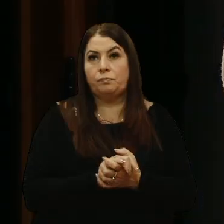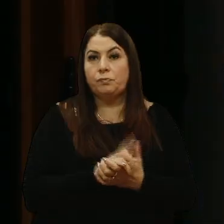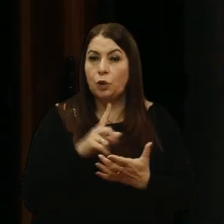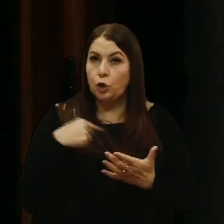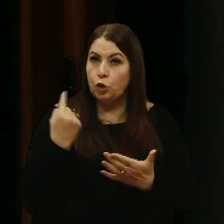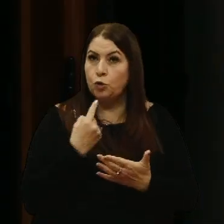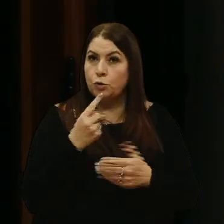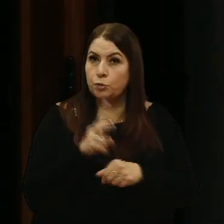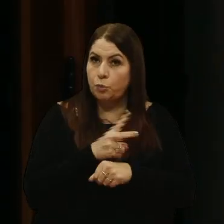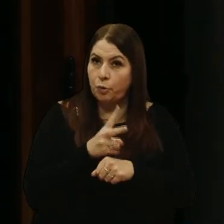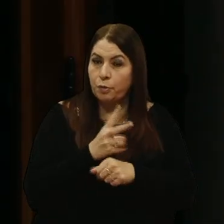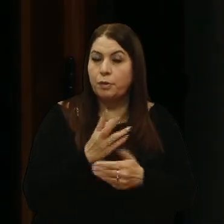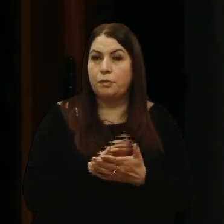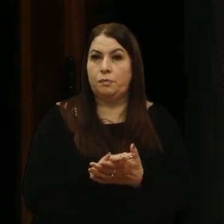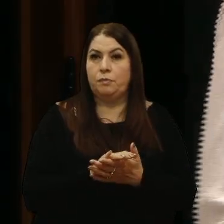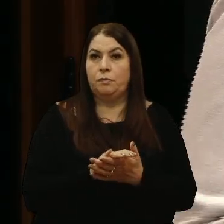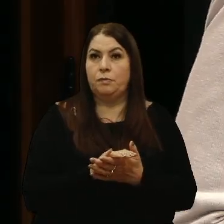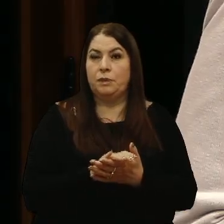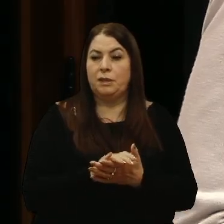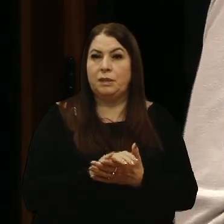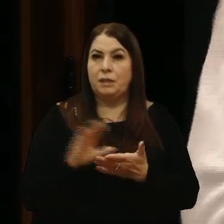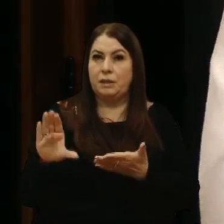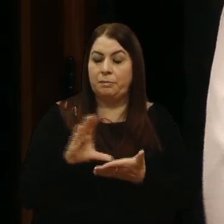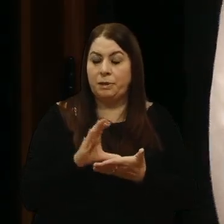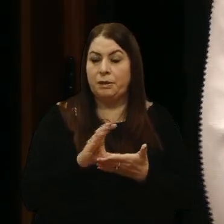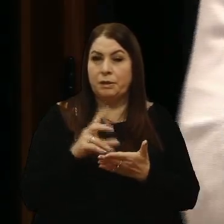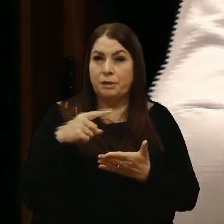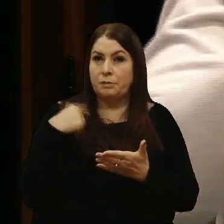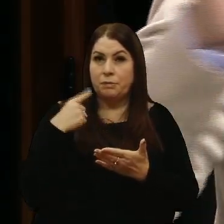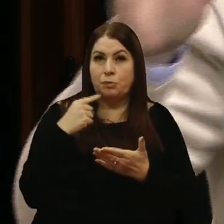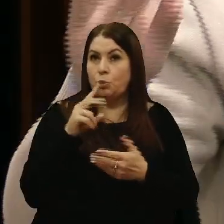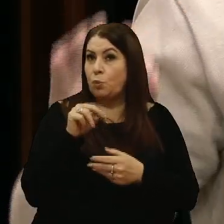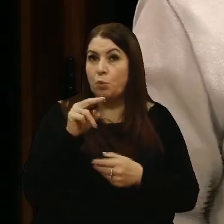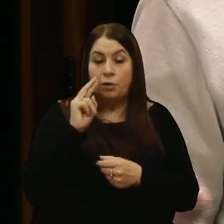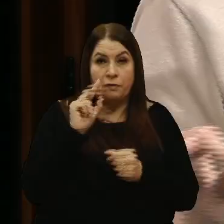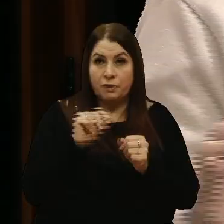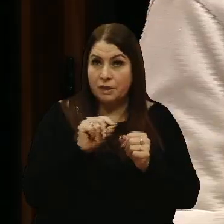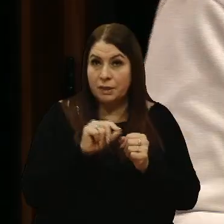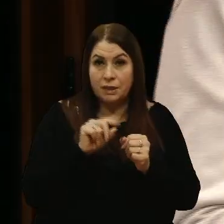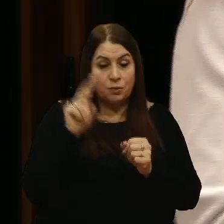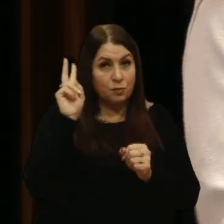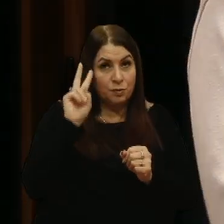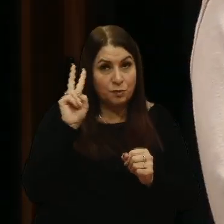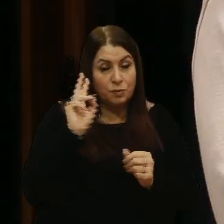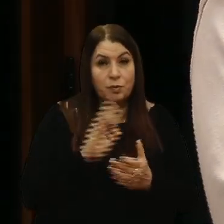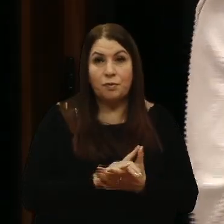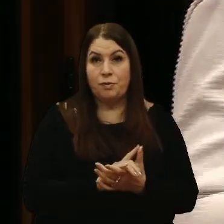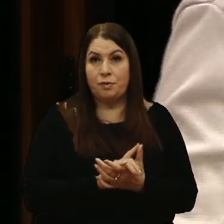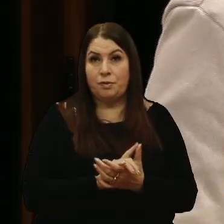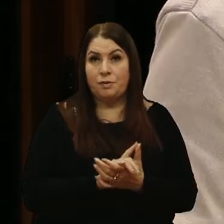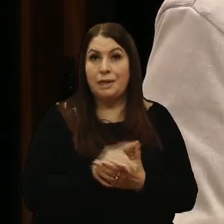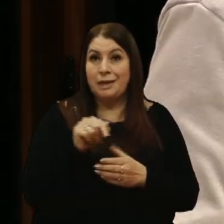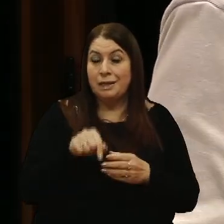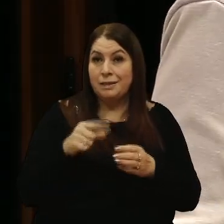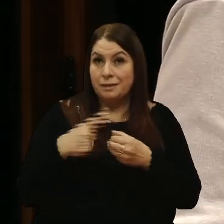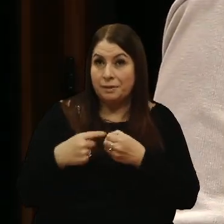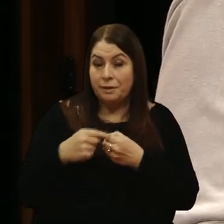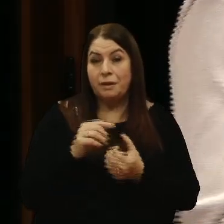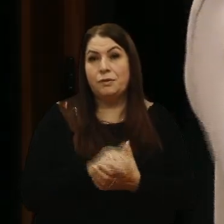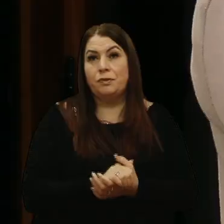Nós buscamos emendas parlamentares como nunca fizemos na história dessa